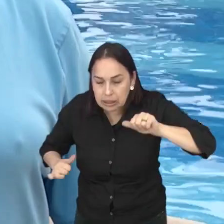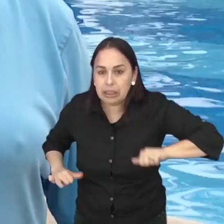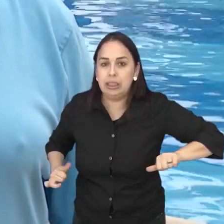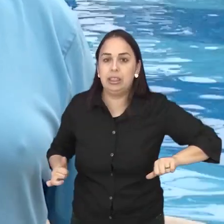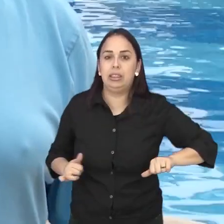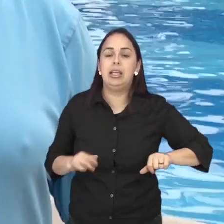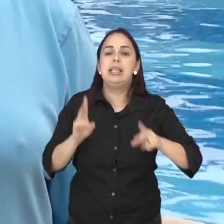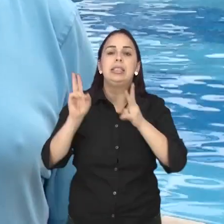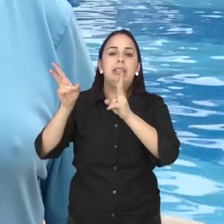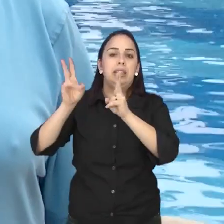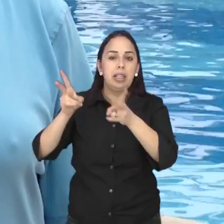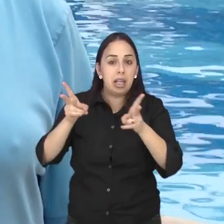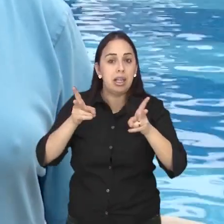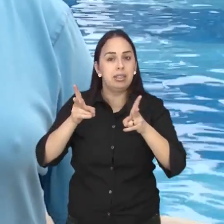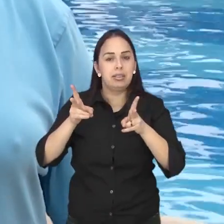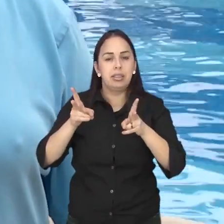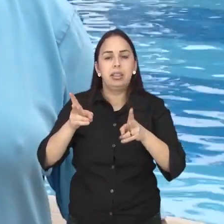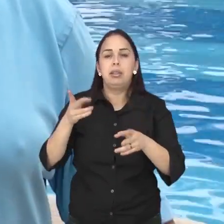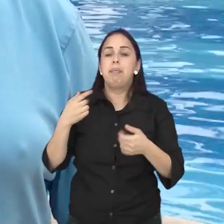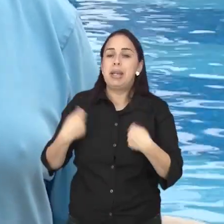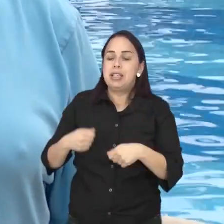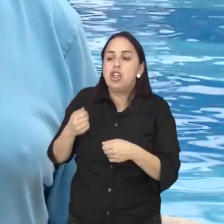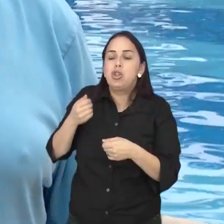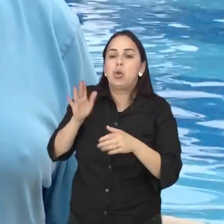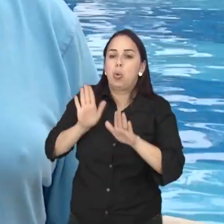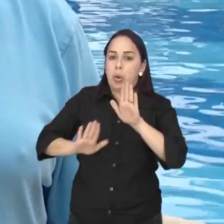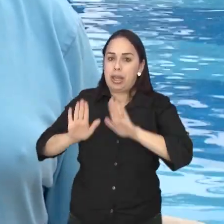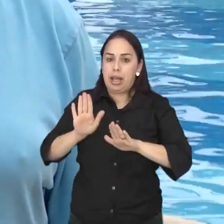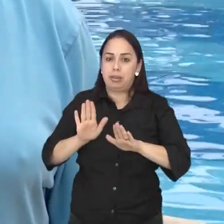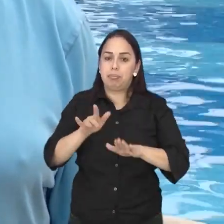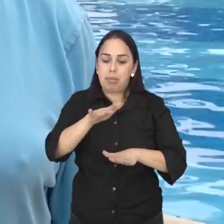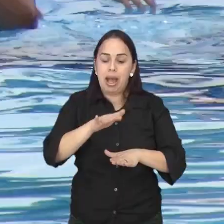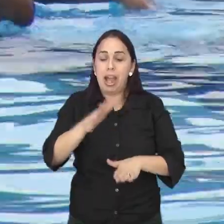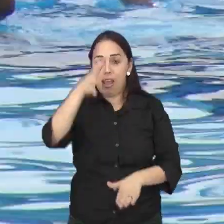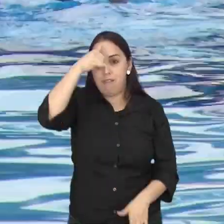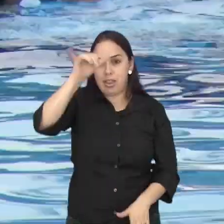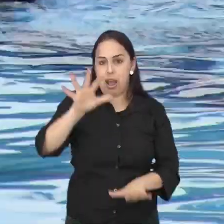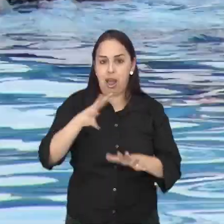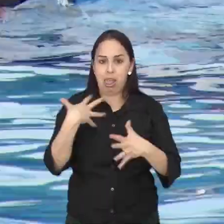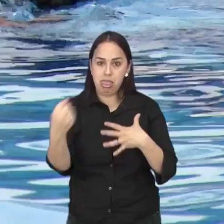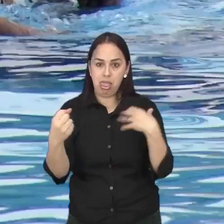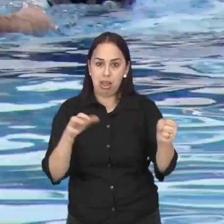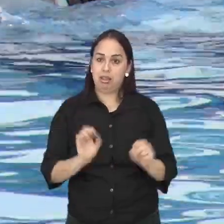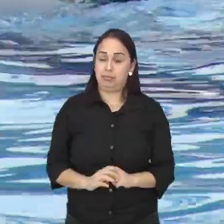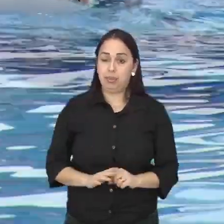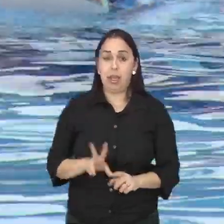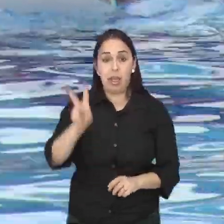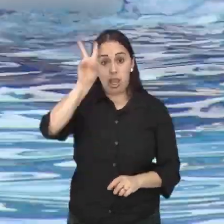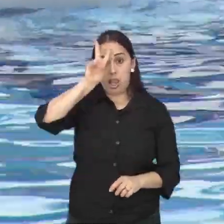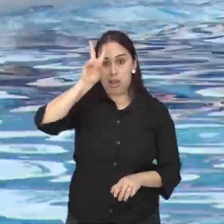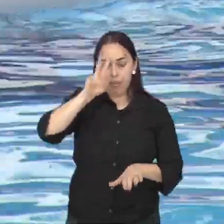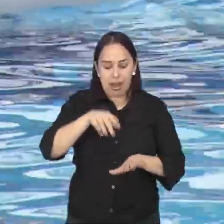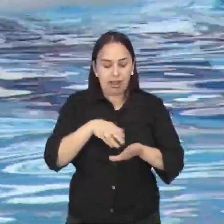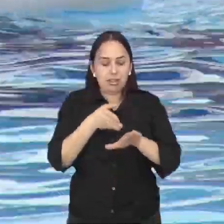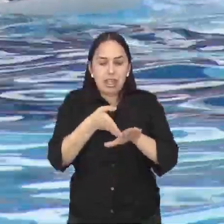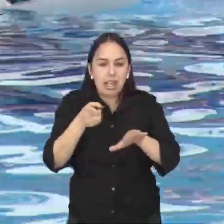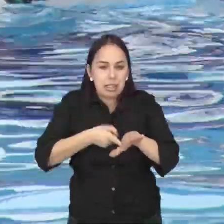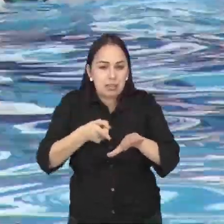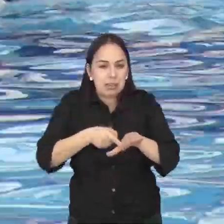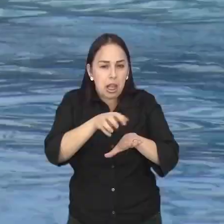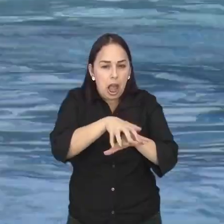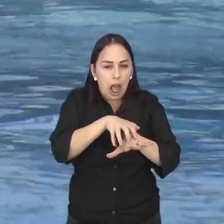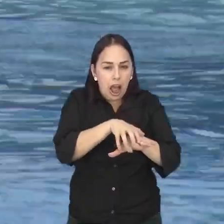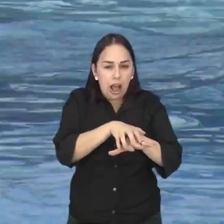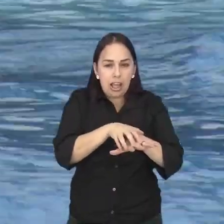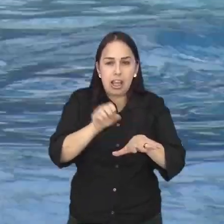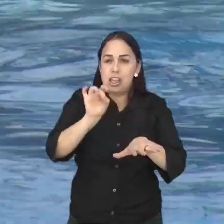novo, né? Sempre tem que ter esse cuidado para poder manter. E é sempre importante lembrar que a micose e a